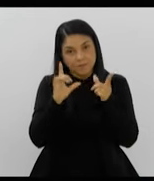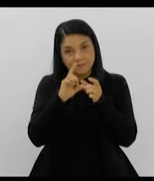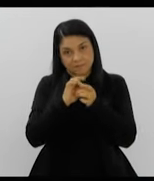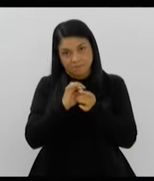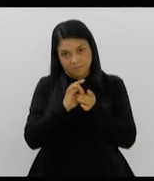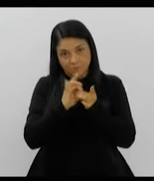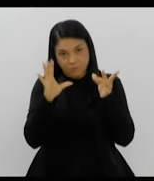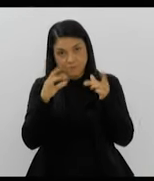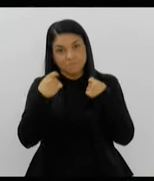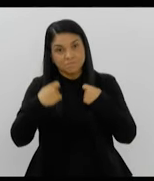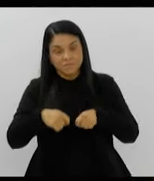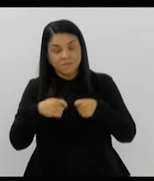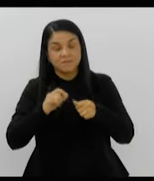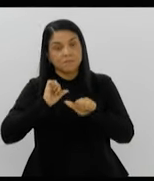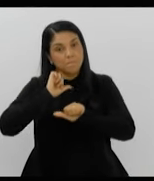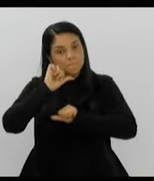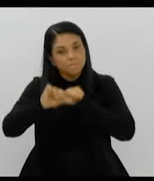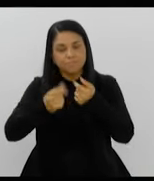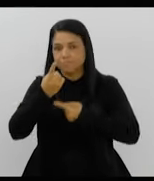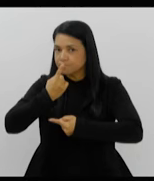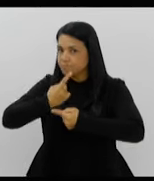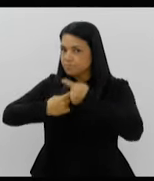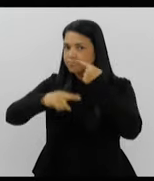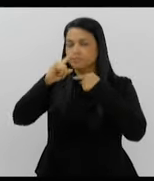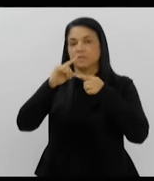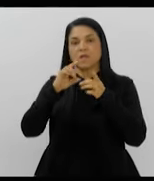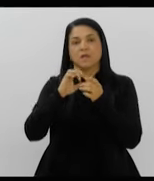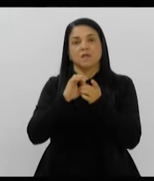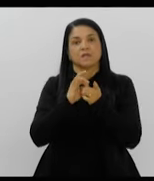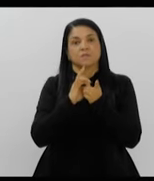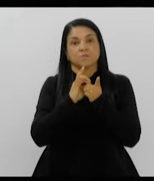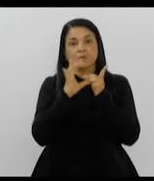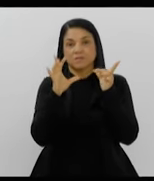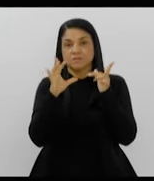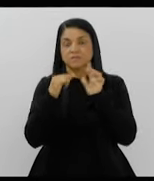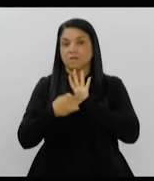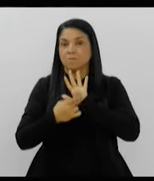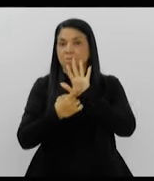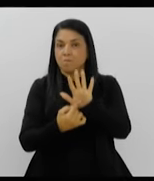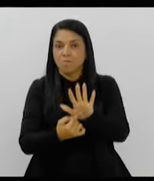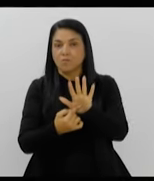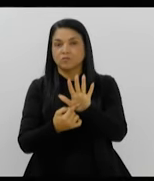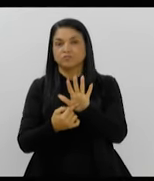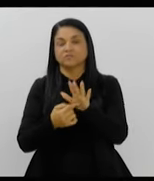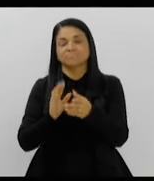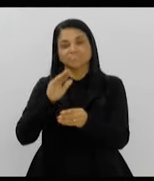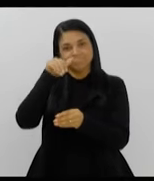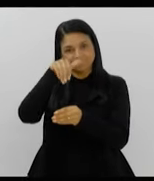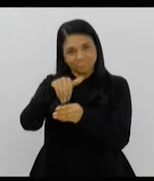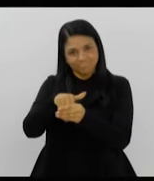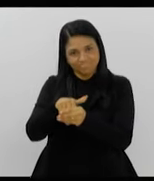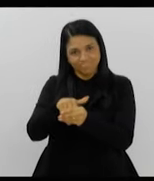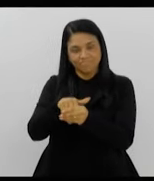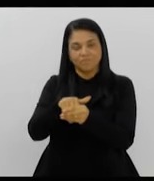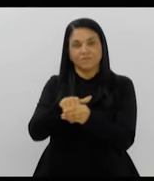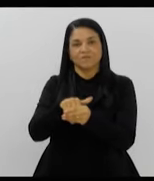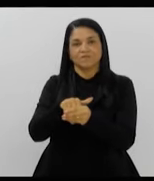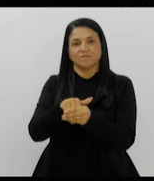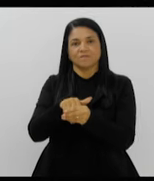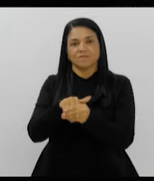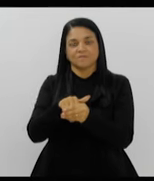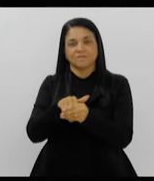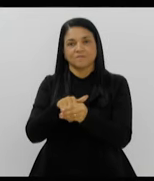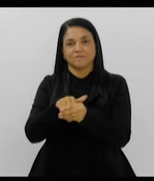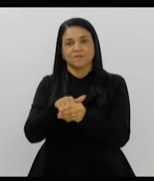precisa virar essa página, porque a democracia demonstrou, através das urnas e através do voto,